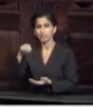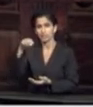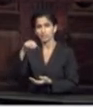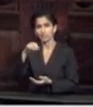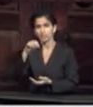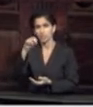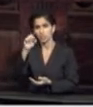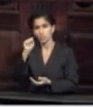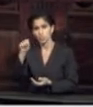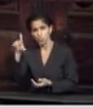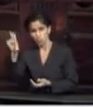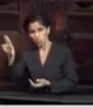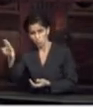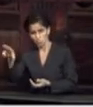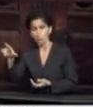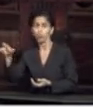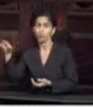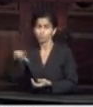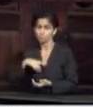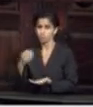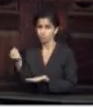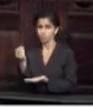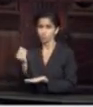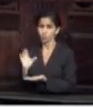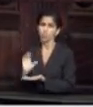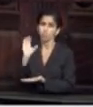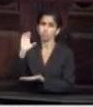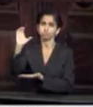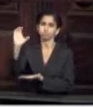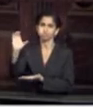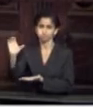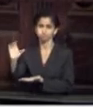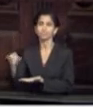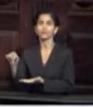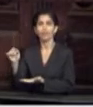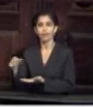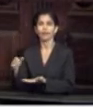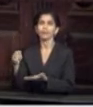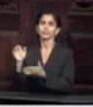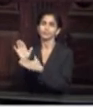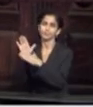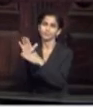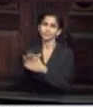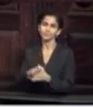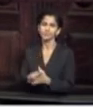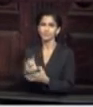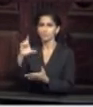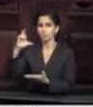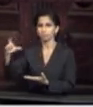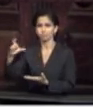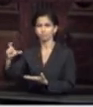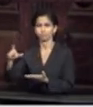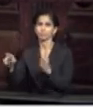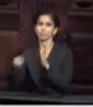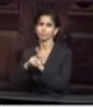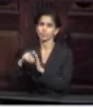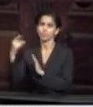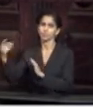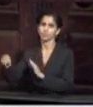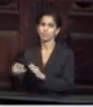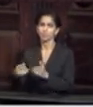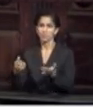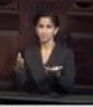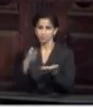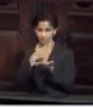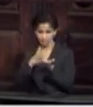fato, estão interessados nessa privatização, que estão interessados nessa fatia do bolo. O resto, tenham